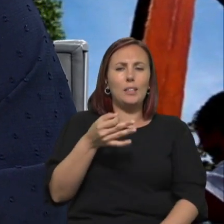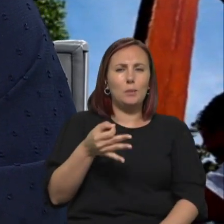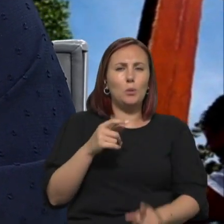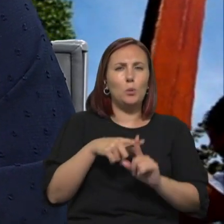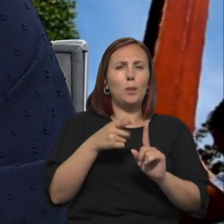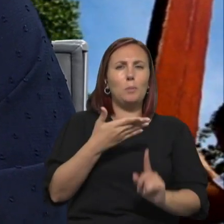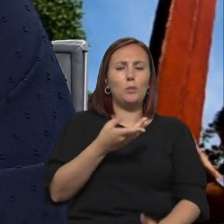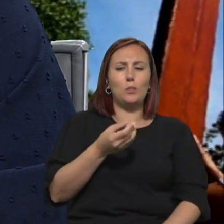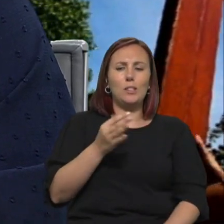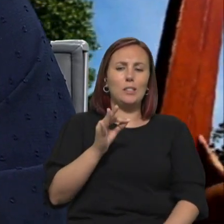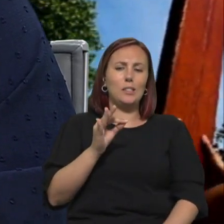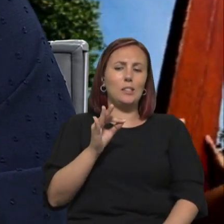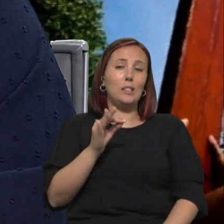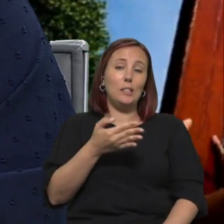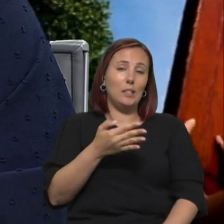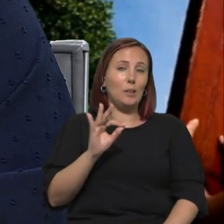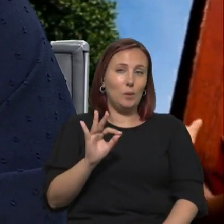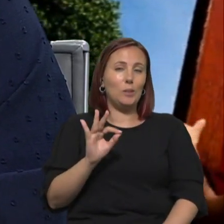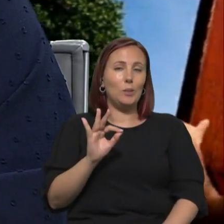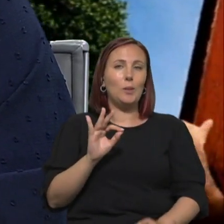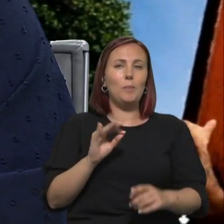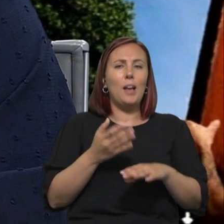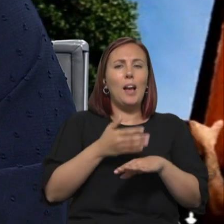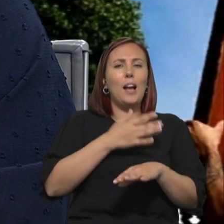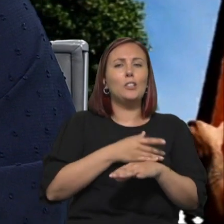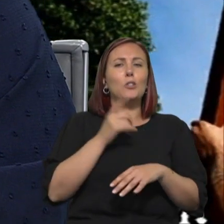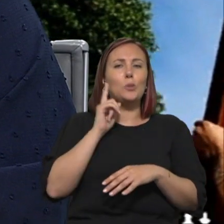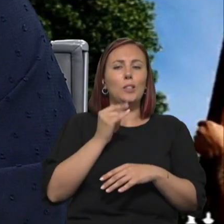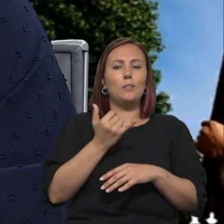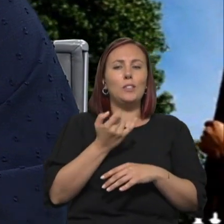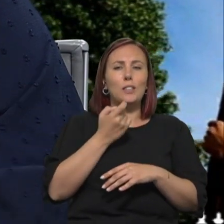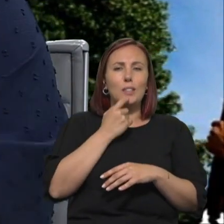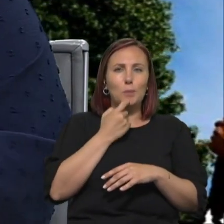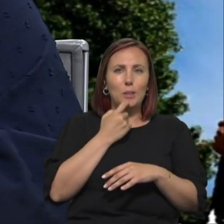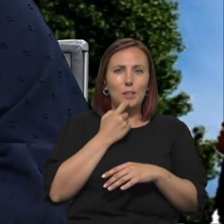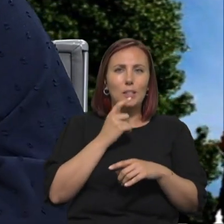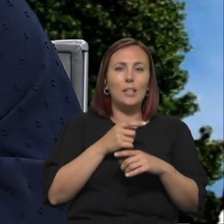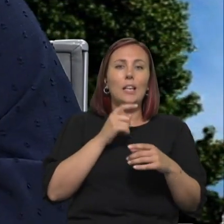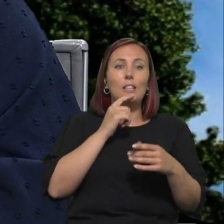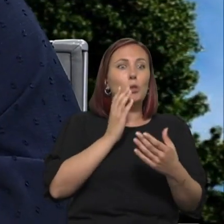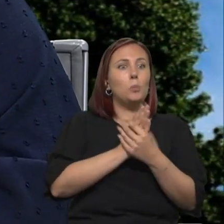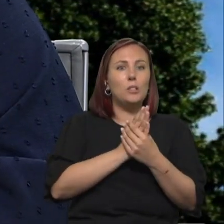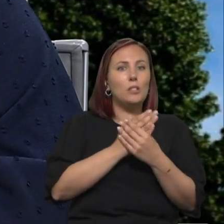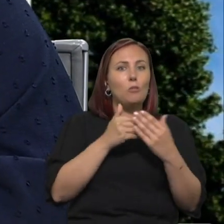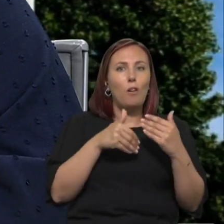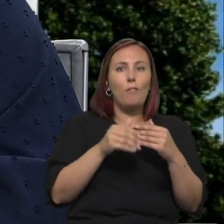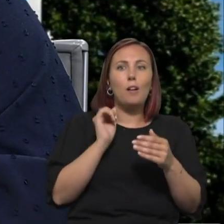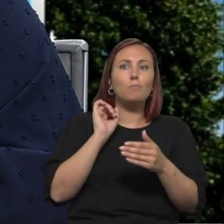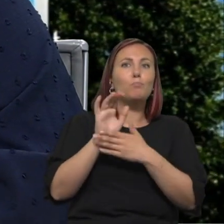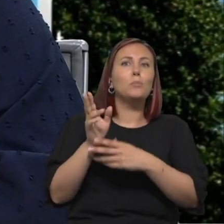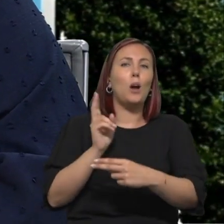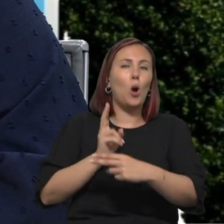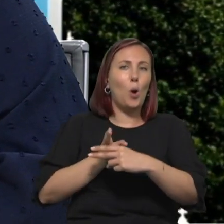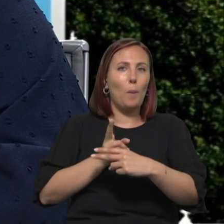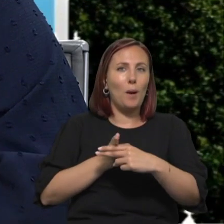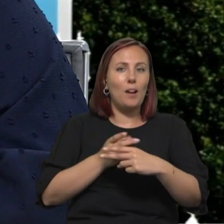74, poucos dias antes do 25 de Abril, em que era anunciado que o processo estaria para seguir para Roma nessa fase. Portanto, estamos